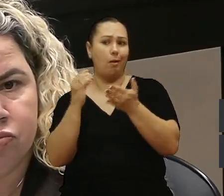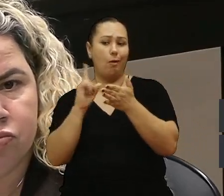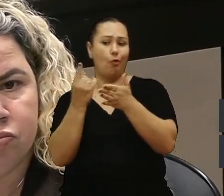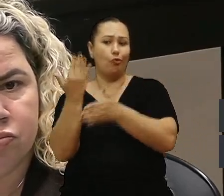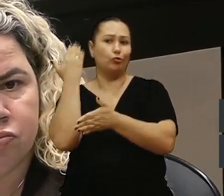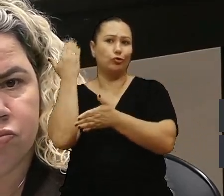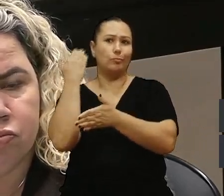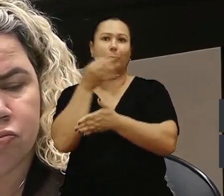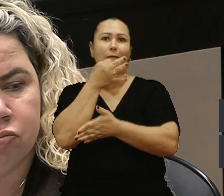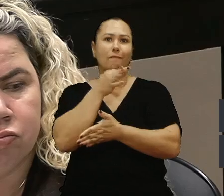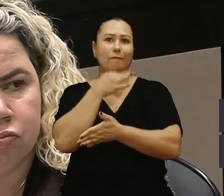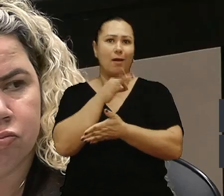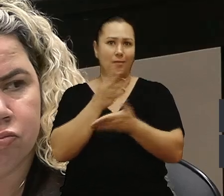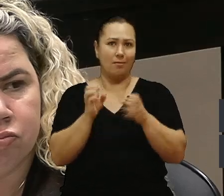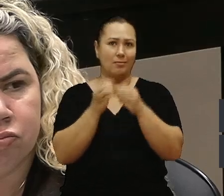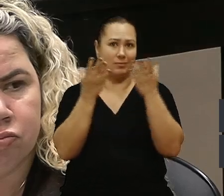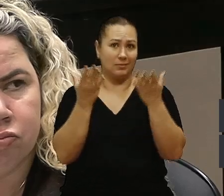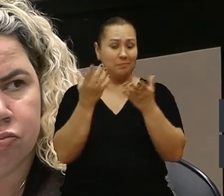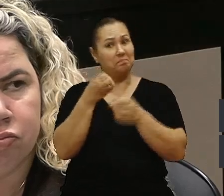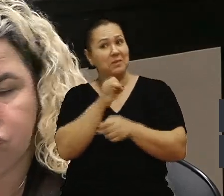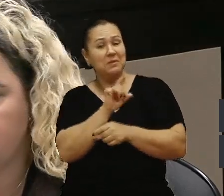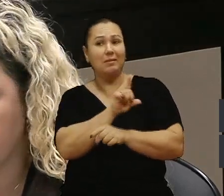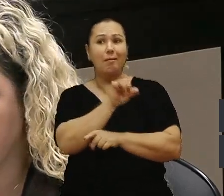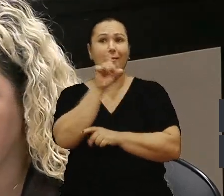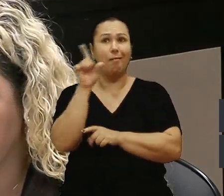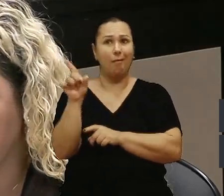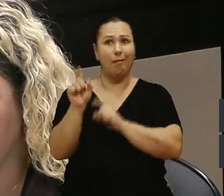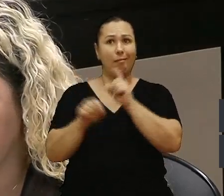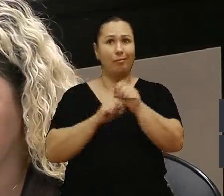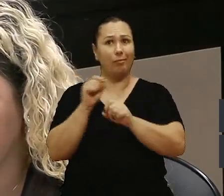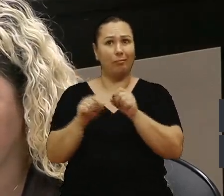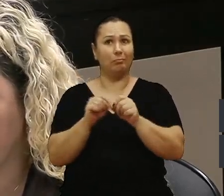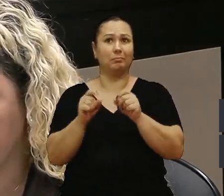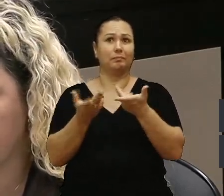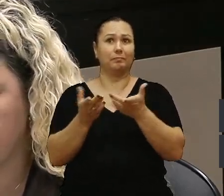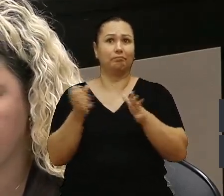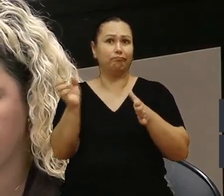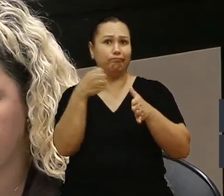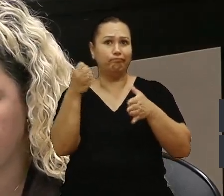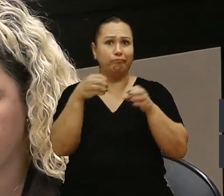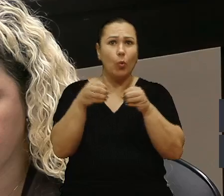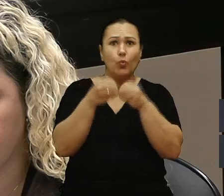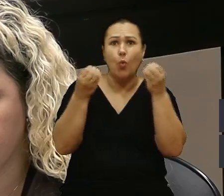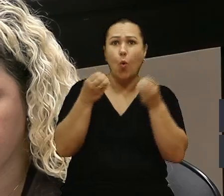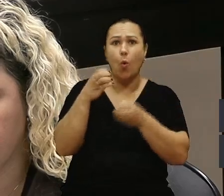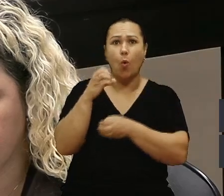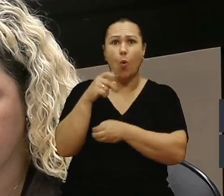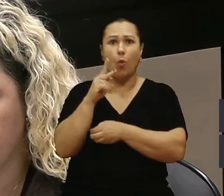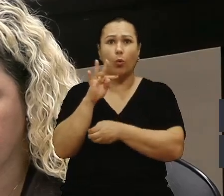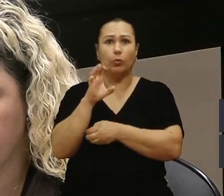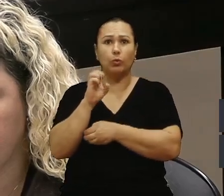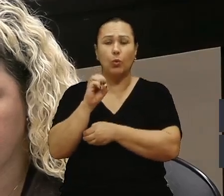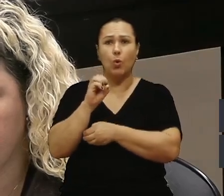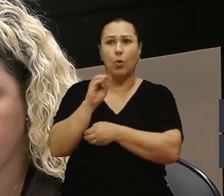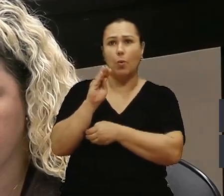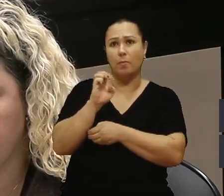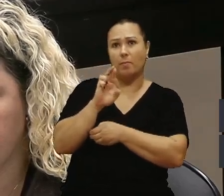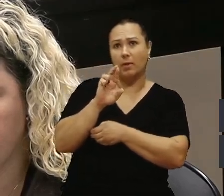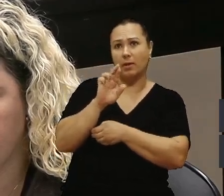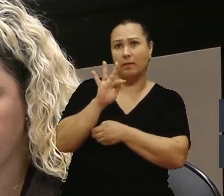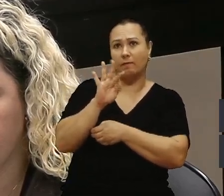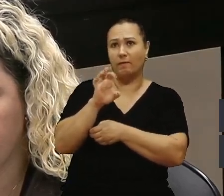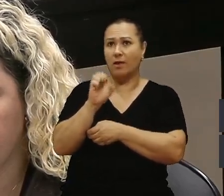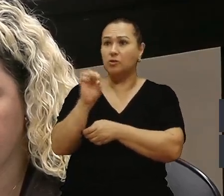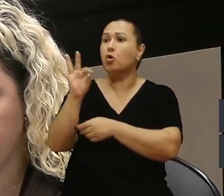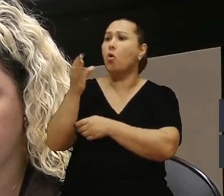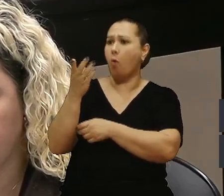eu acredito que lá, se lá eles fazem uma prestação de contas e conseguem ter todo esse planejamento e detalhe de tudo que ocorreu lá, e é